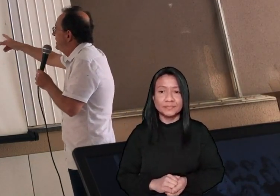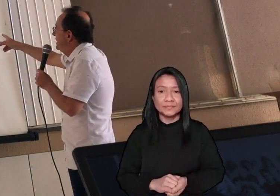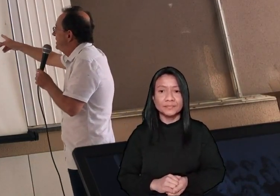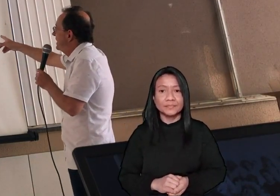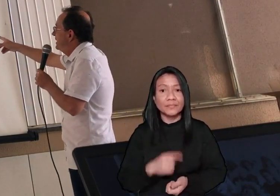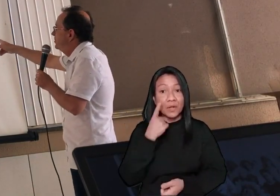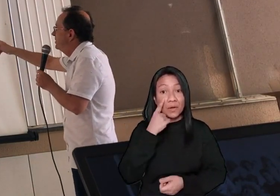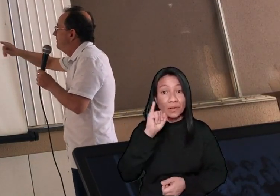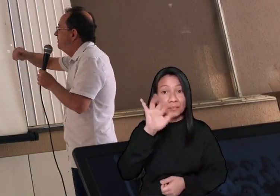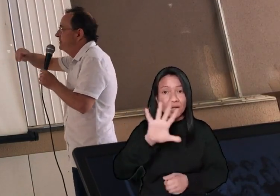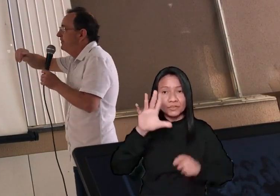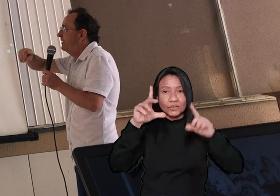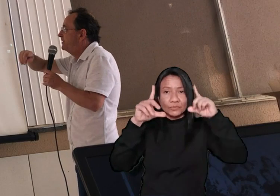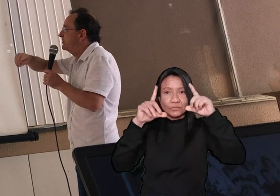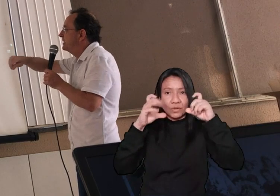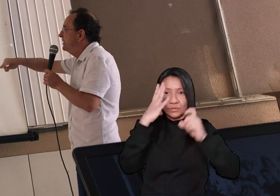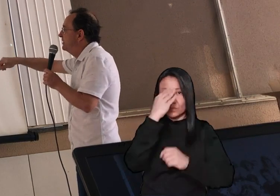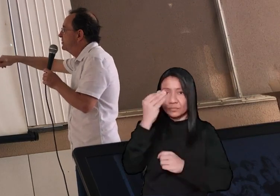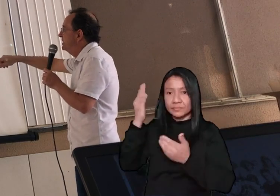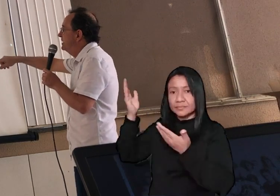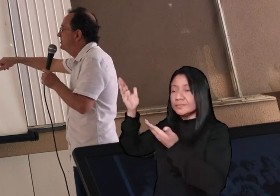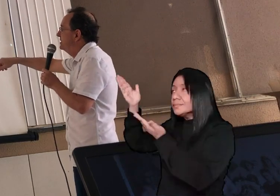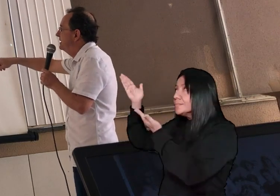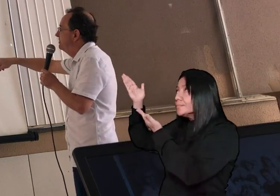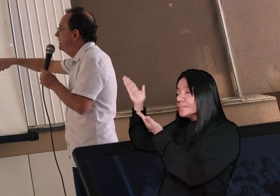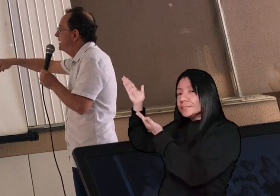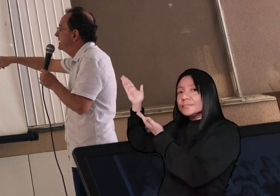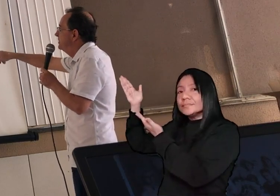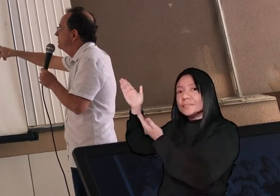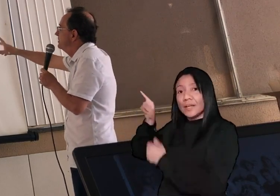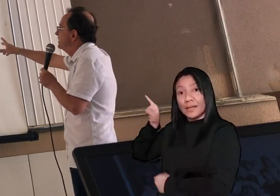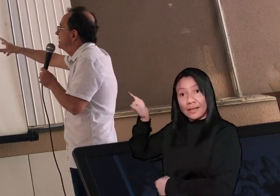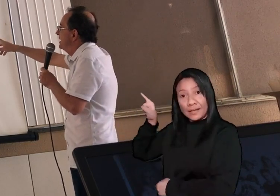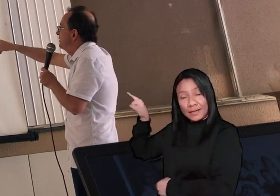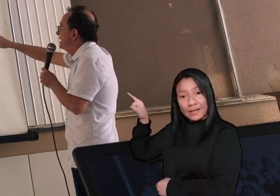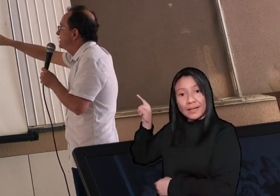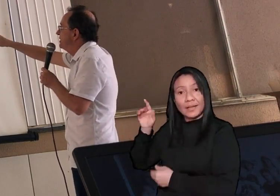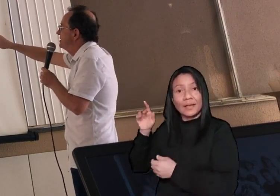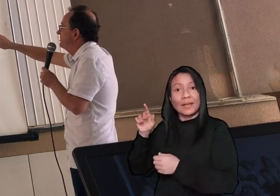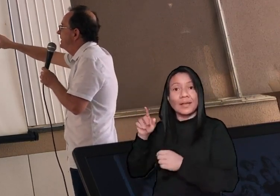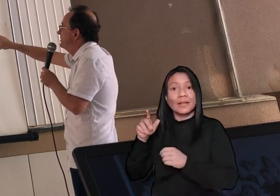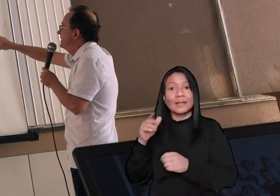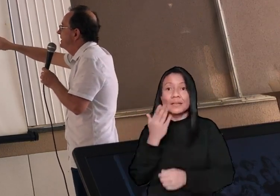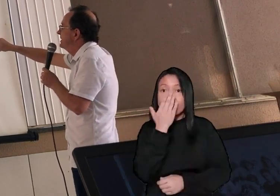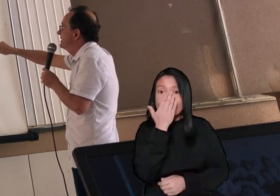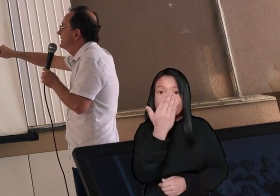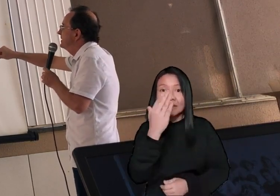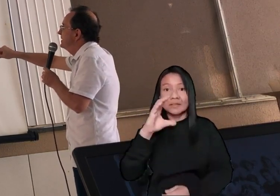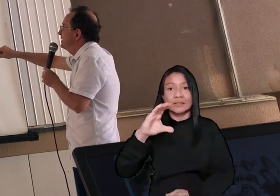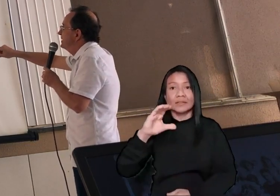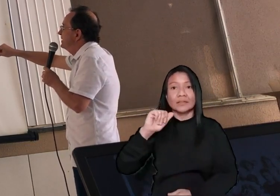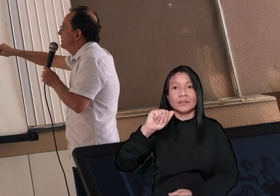isso aqui foi naquela rua, na frente do Camilote ali, a rua Maranhão. Era um casal que veio